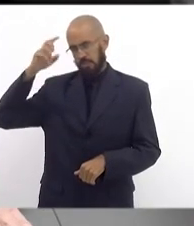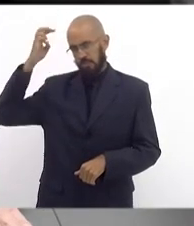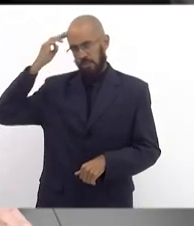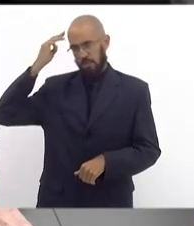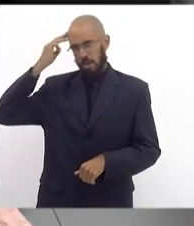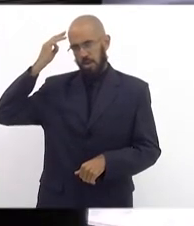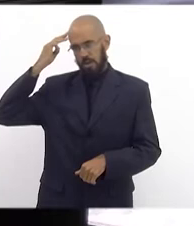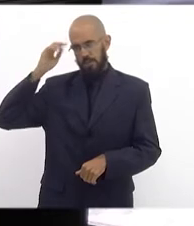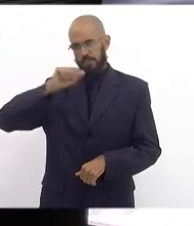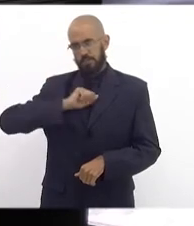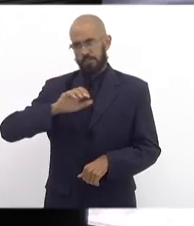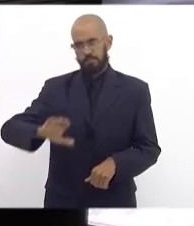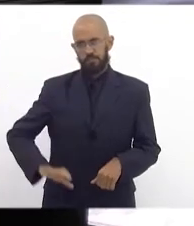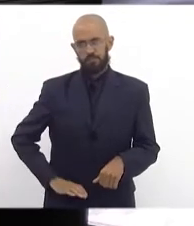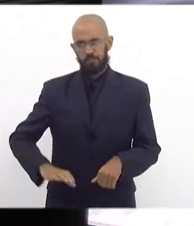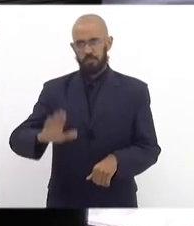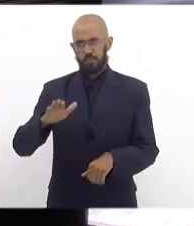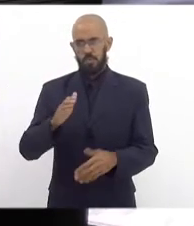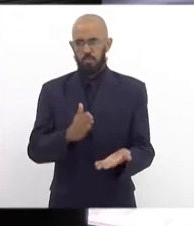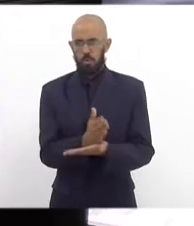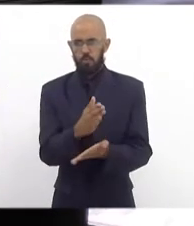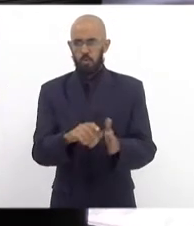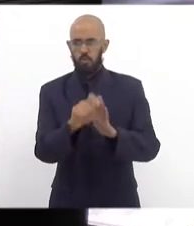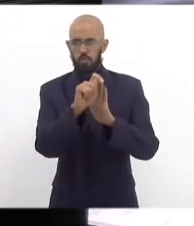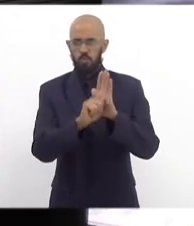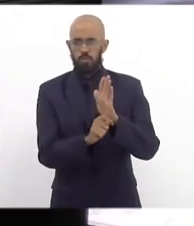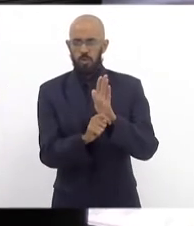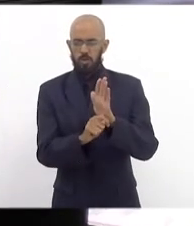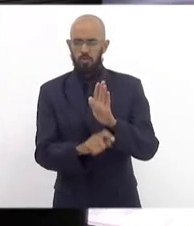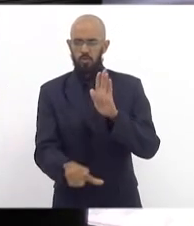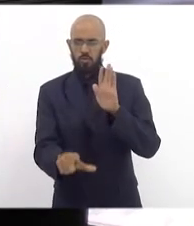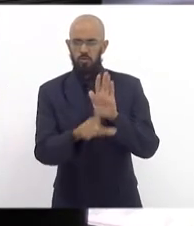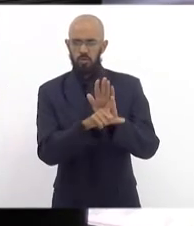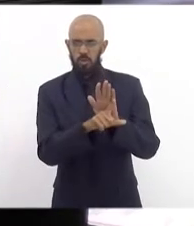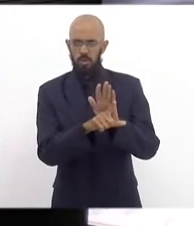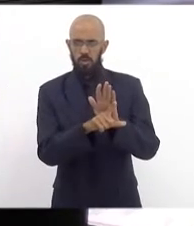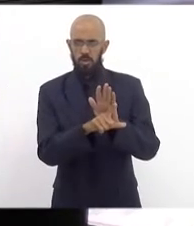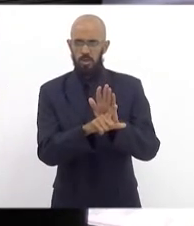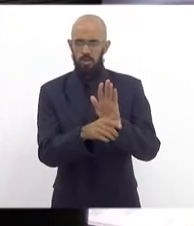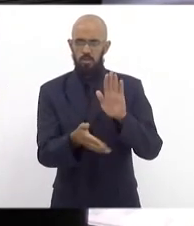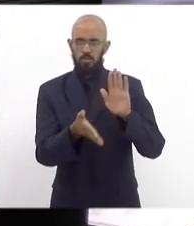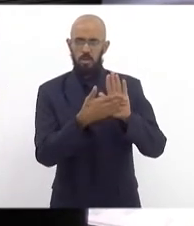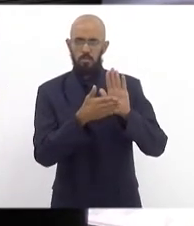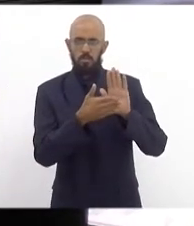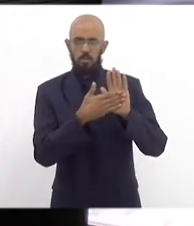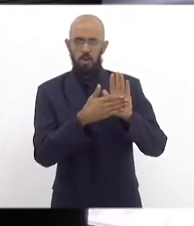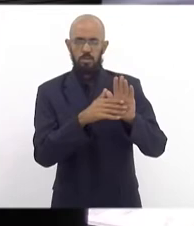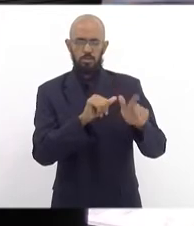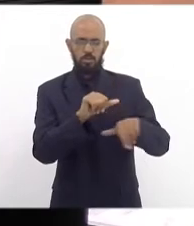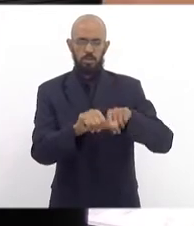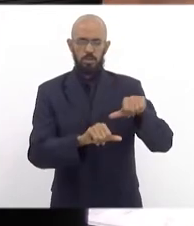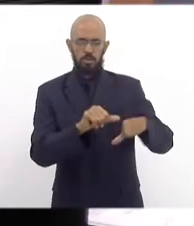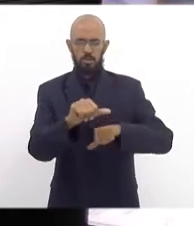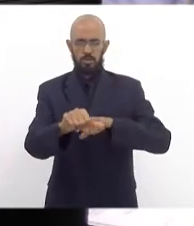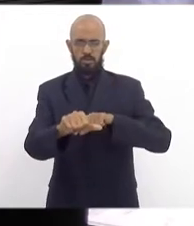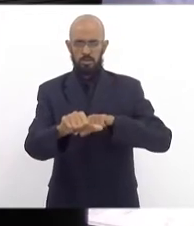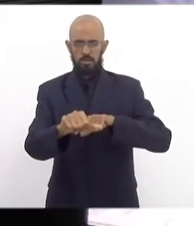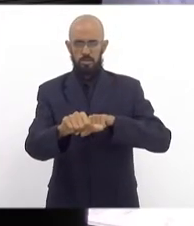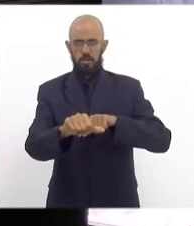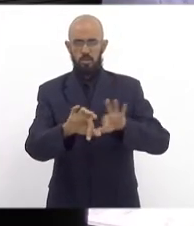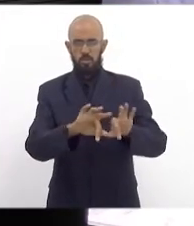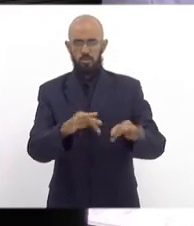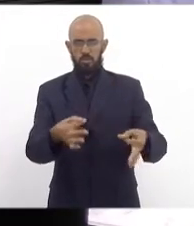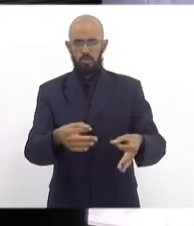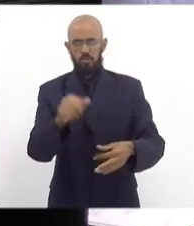já provou um texto legal propondo alguma transição em relação ao